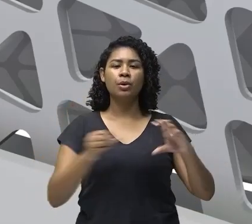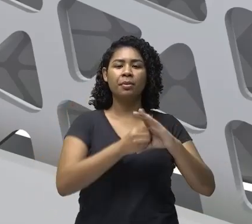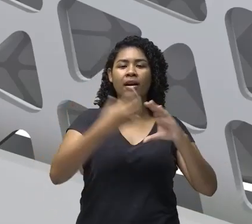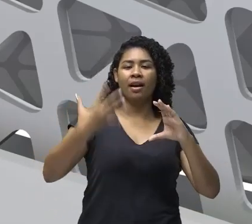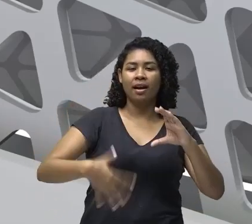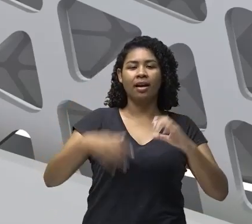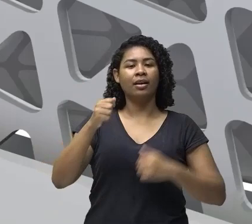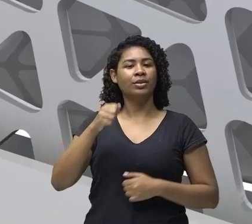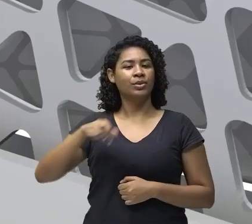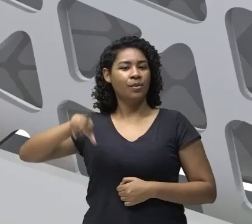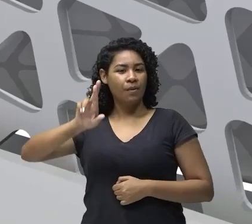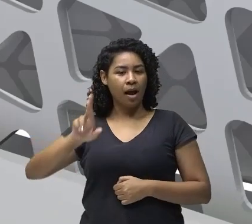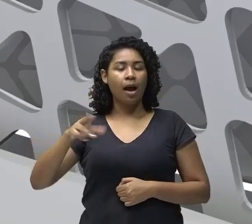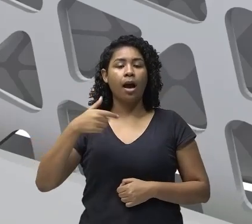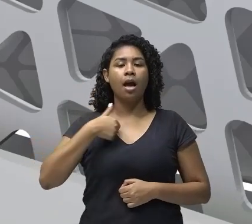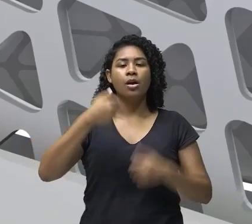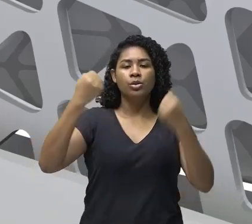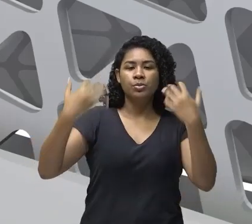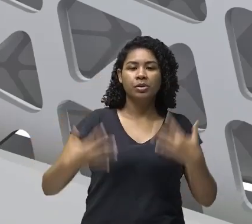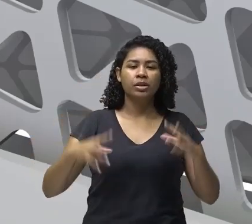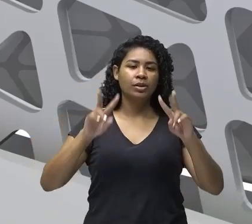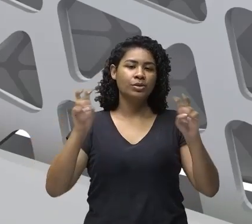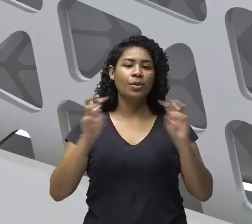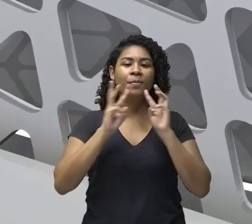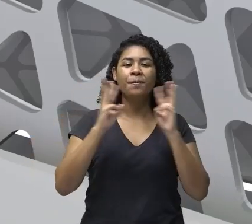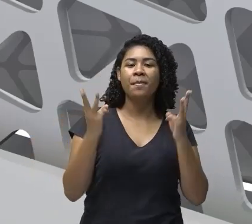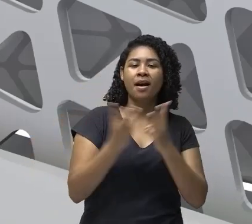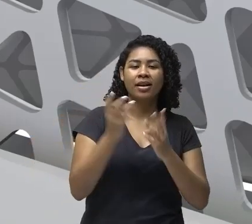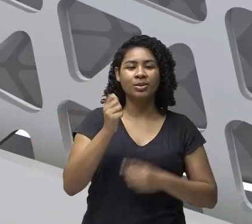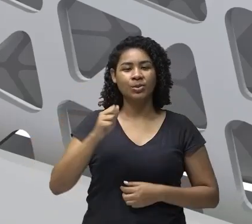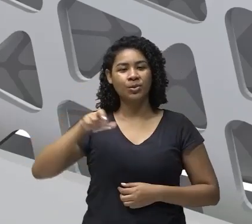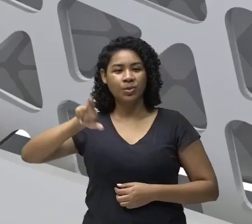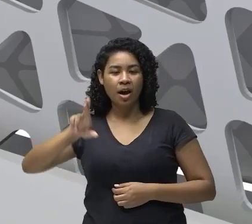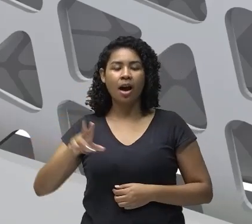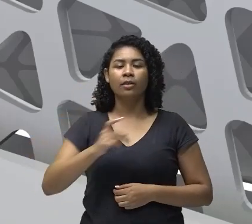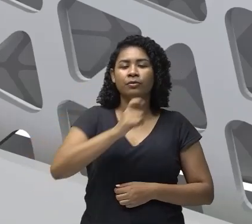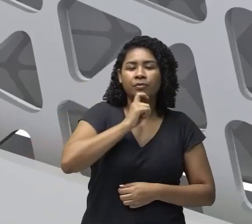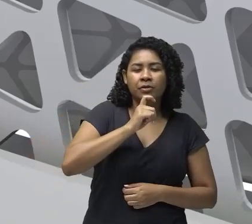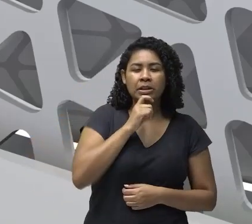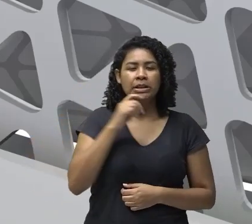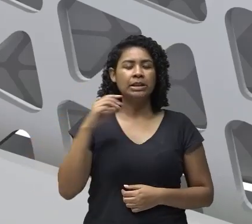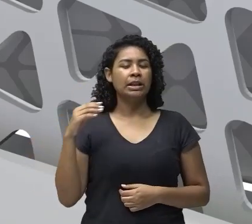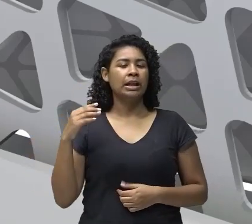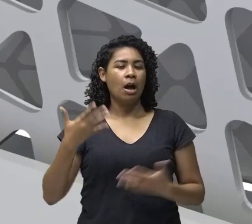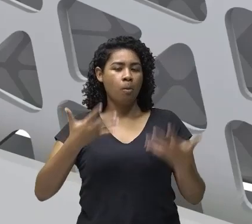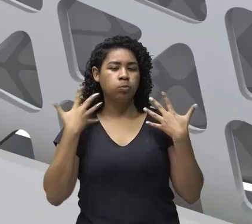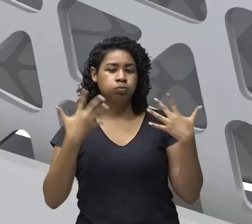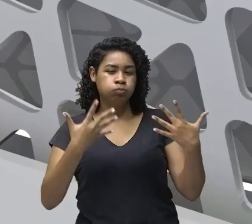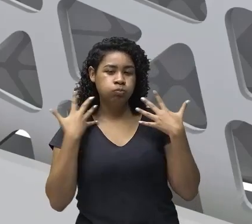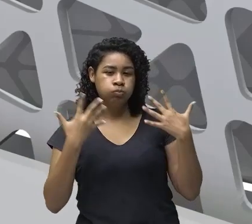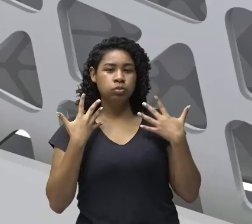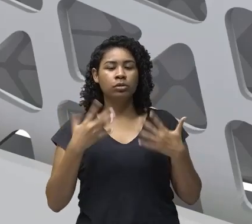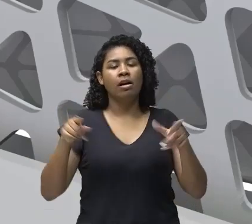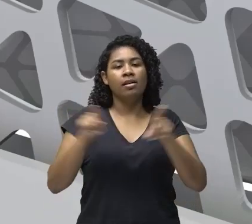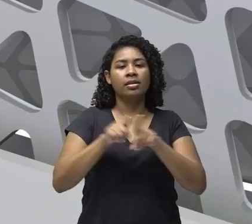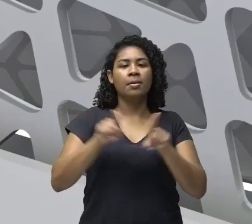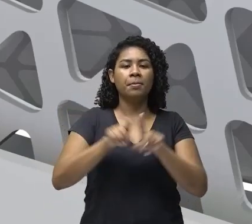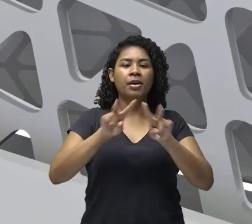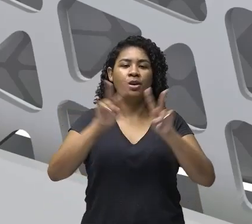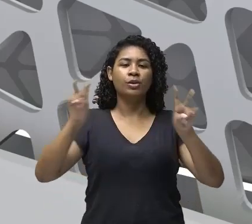falamos ainda sobre massas de ar, frente fria, frente quente e também sobre